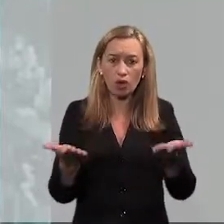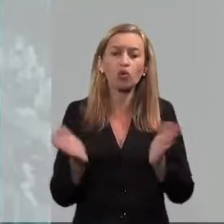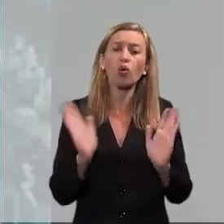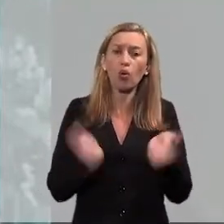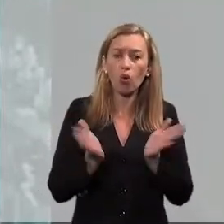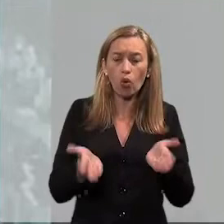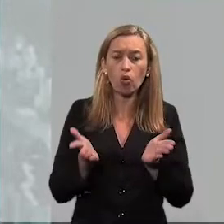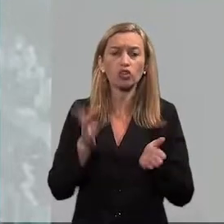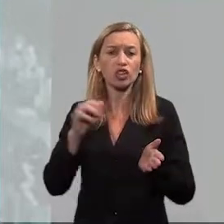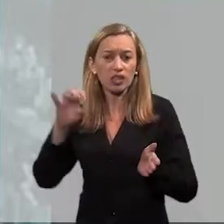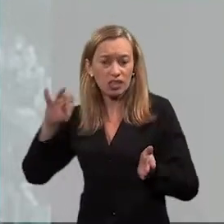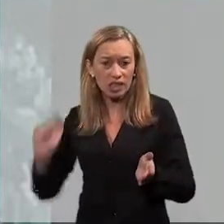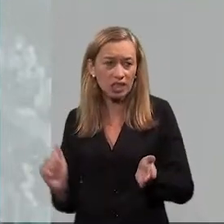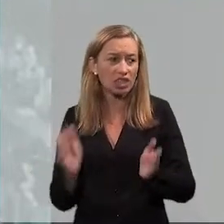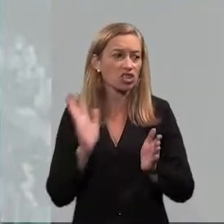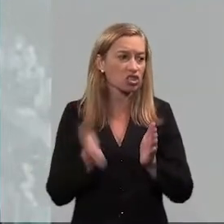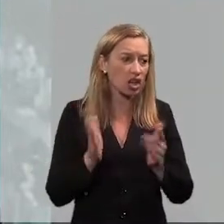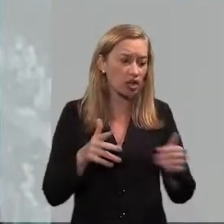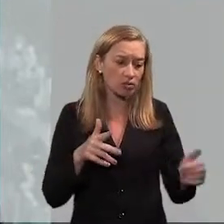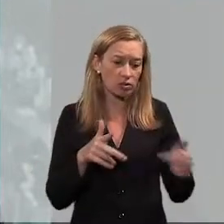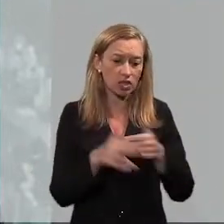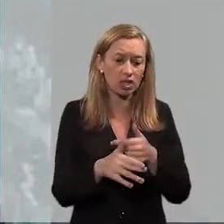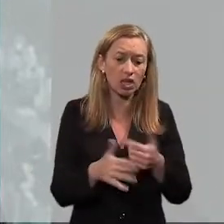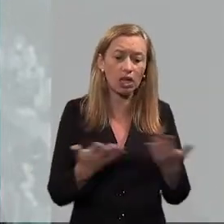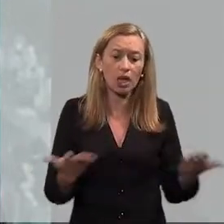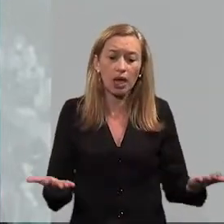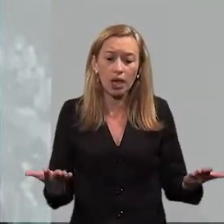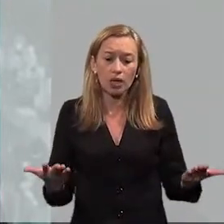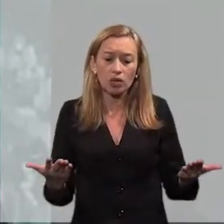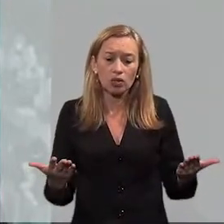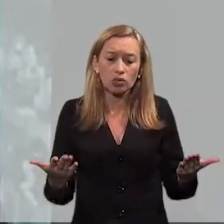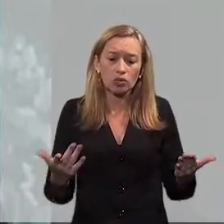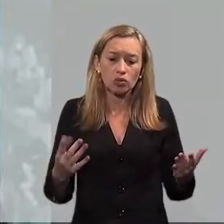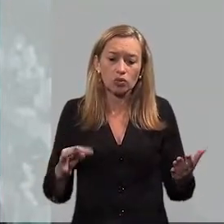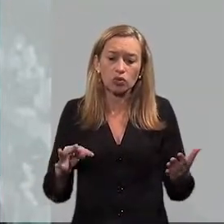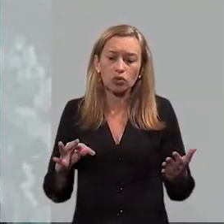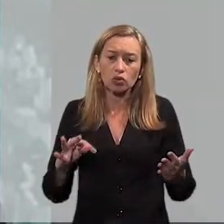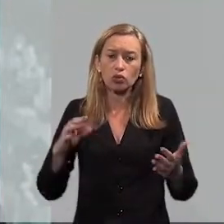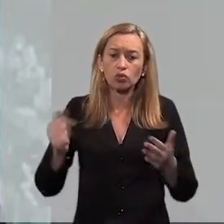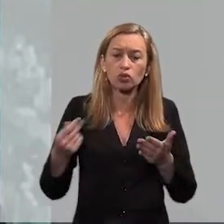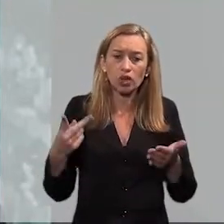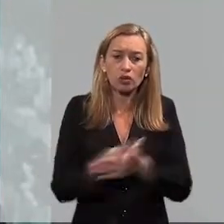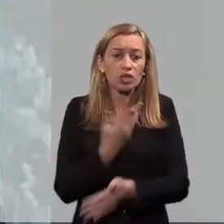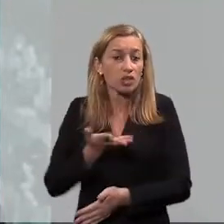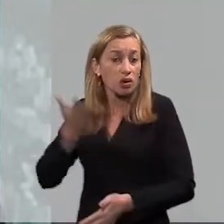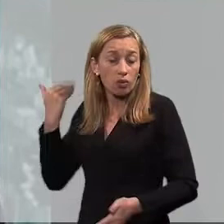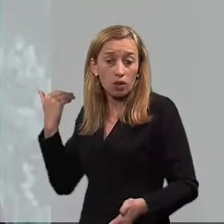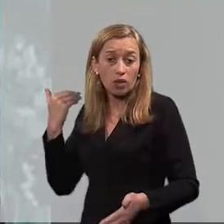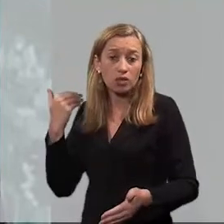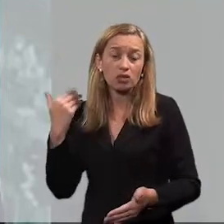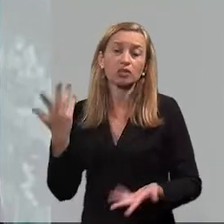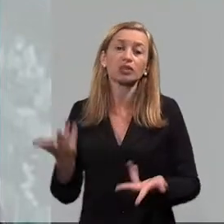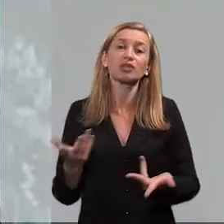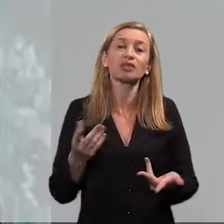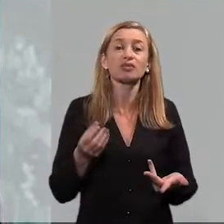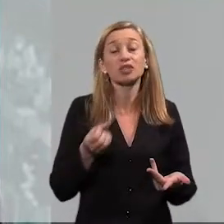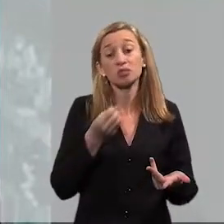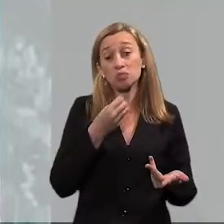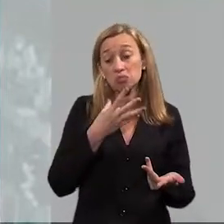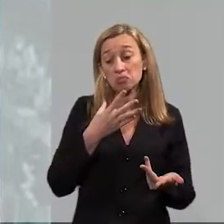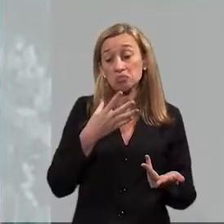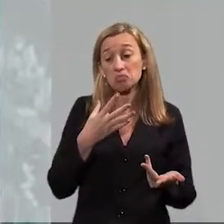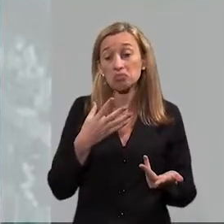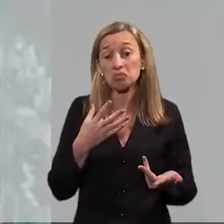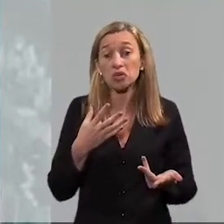que hoje, as receitas de hoje, já comprometidas com as antecipações anteriores, ela acaba formando um bolo